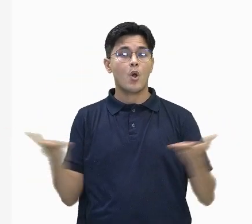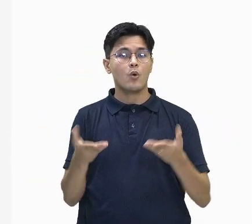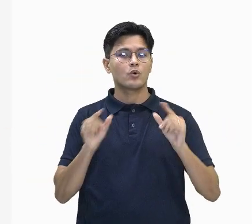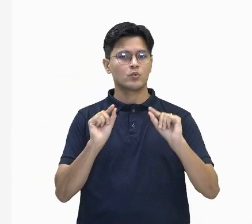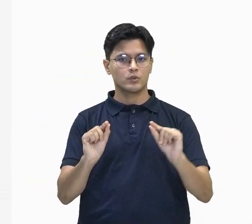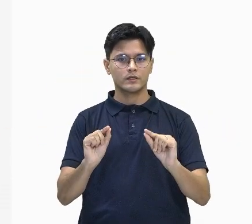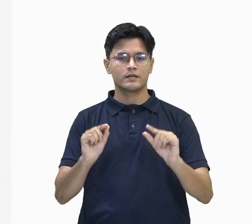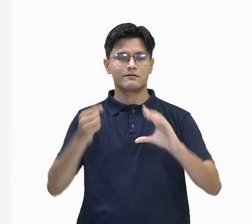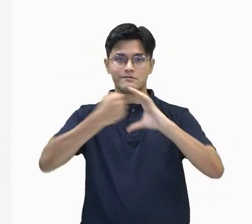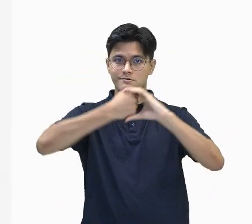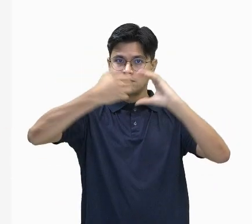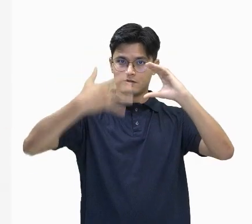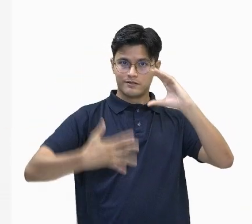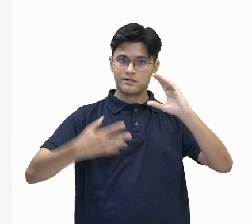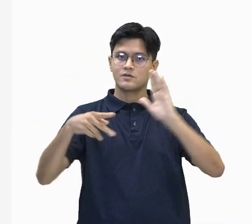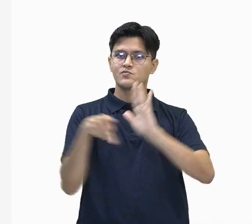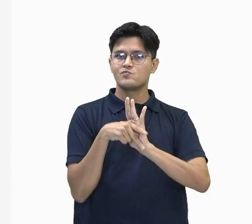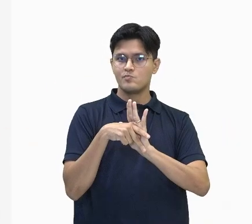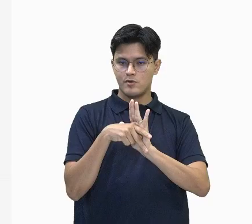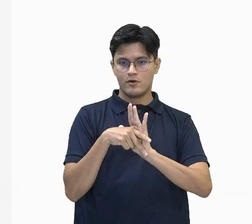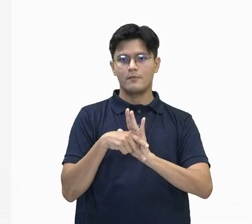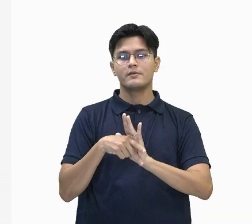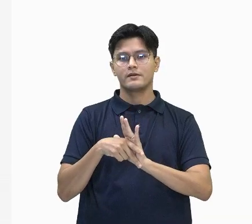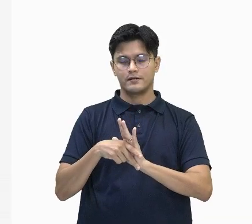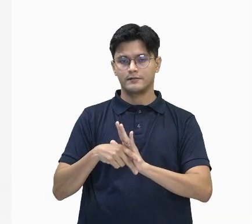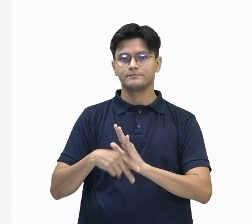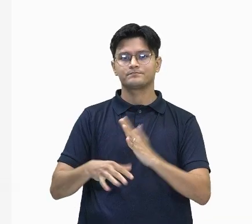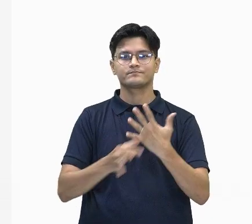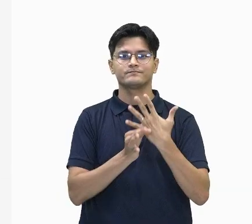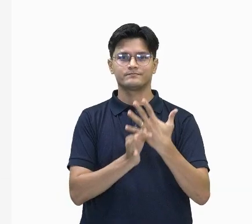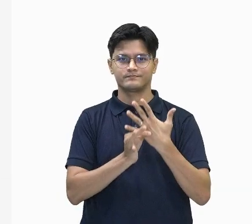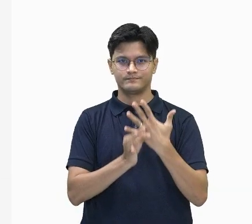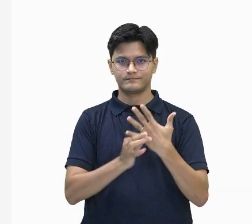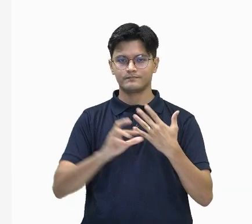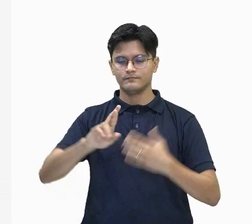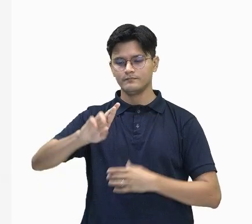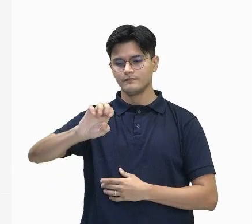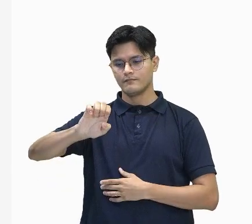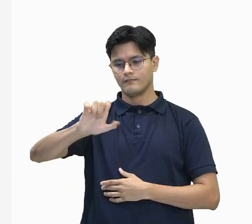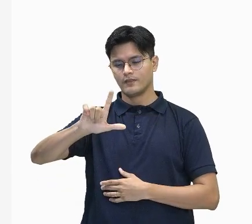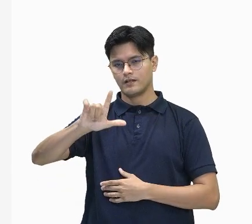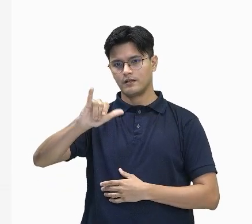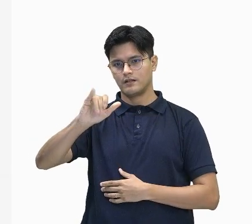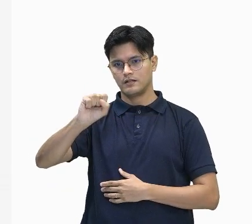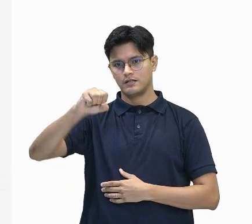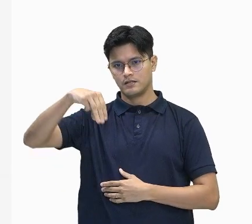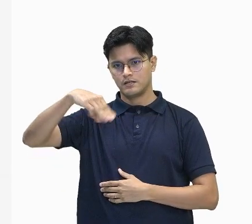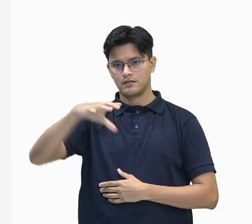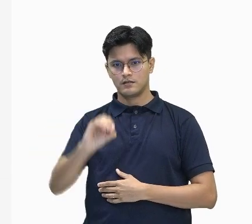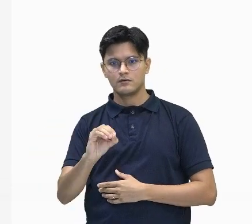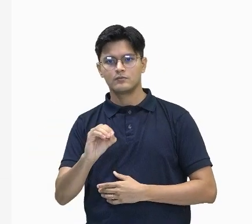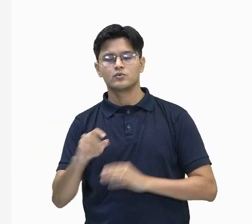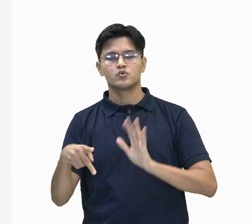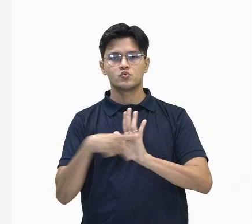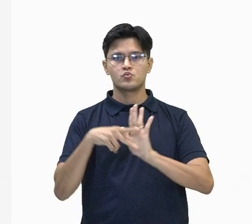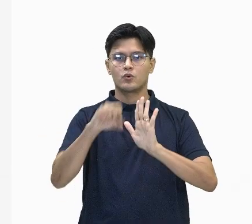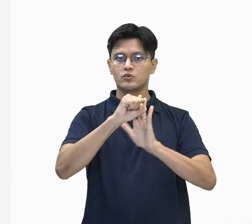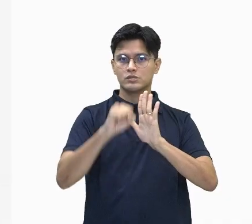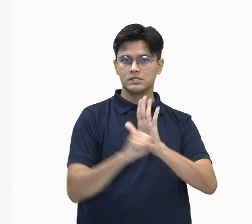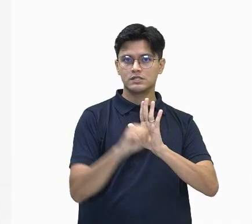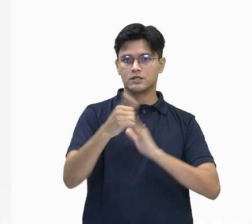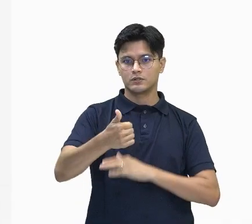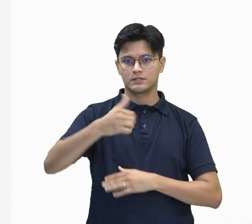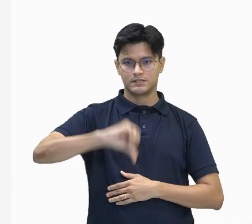características do movimento literário. Estamos falando do realismo literário no século XIX,